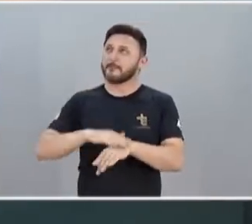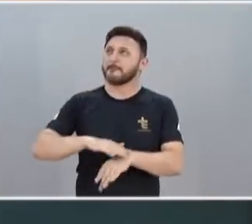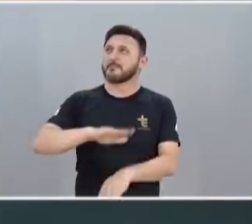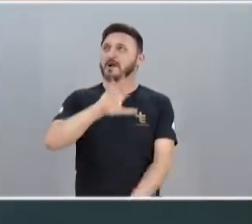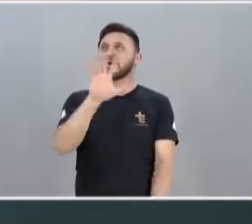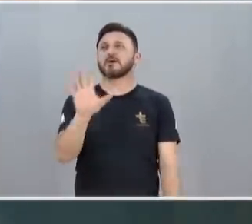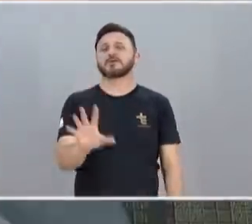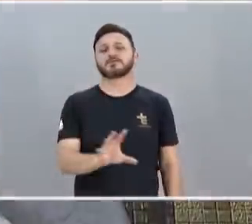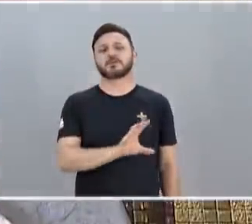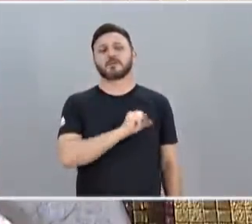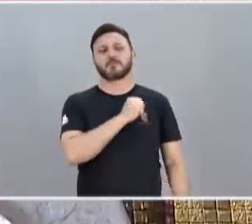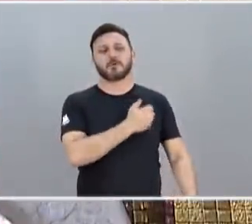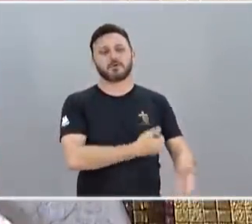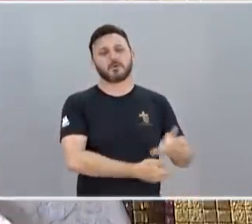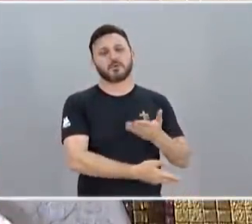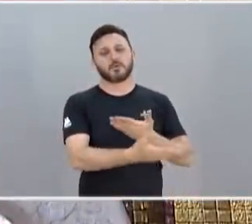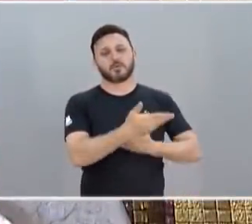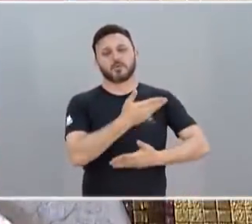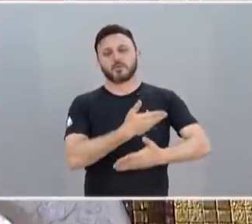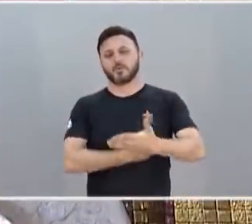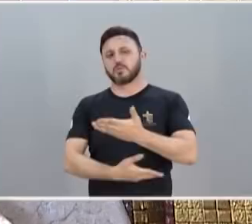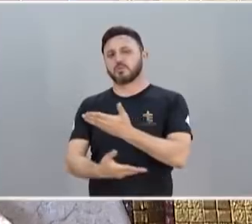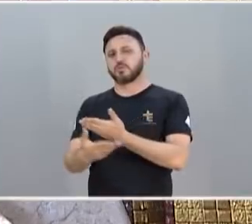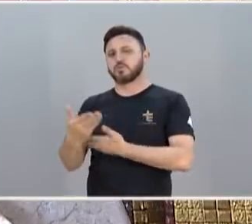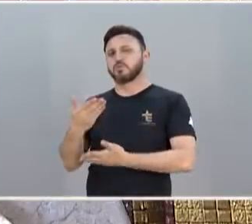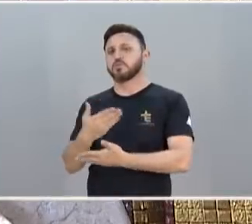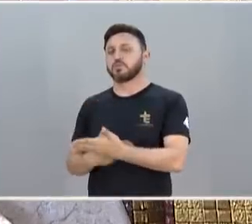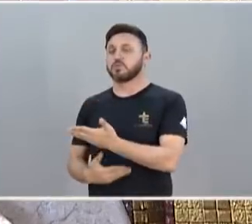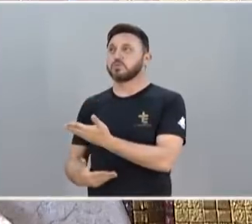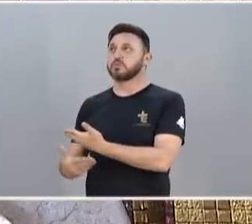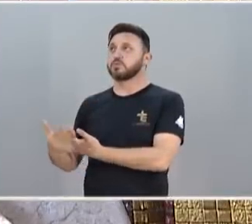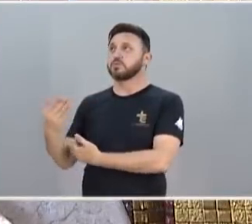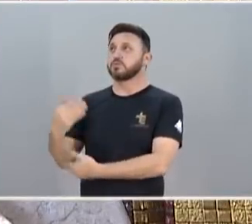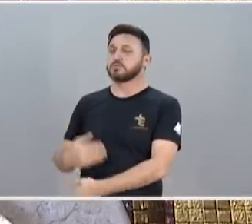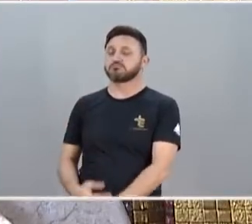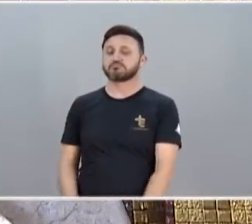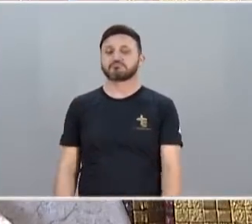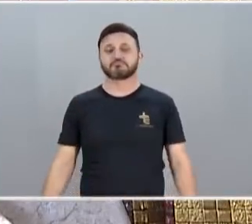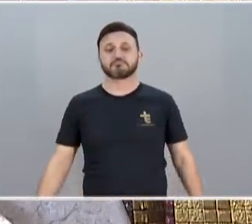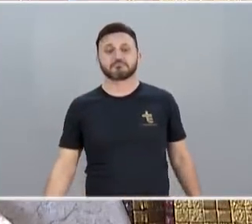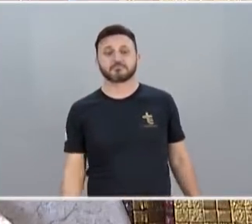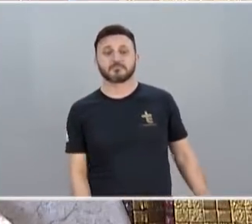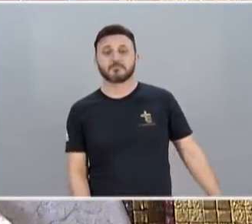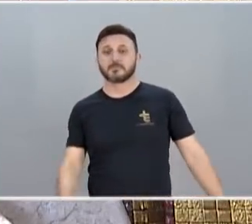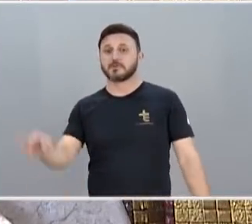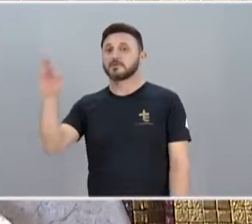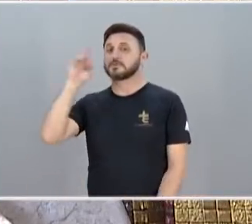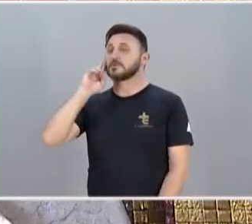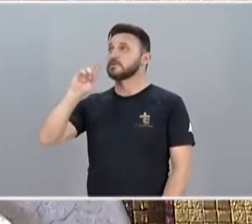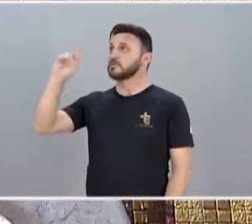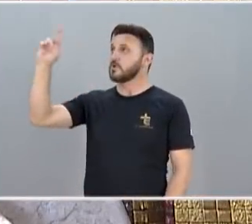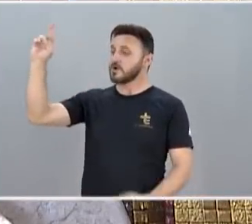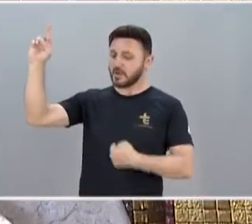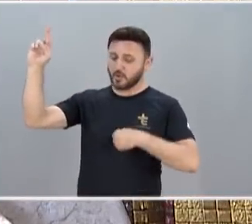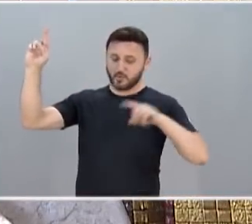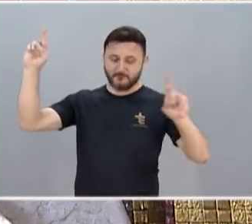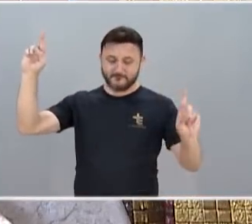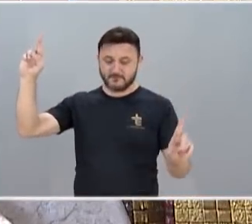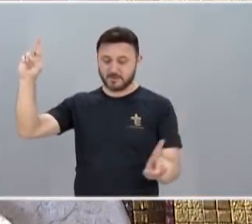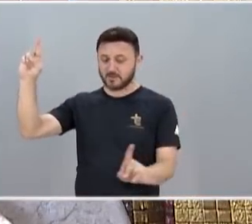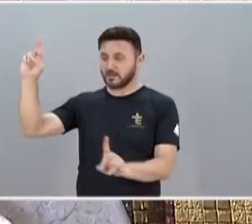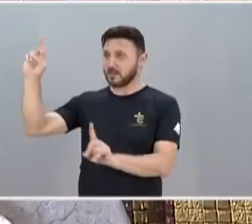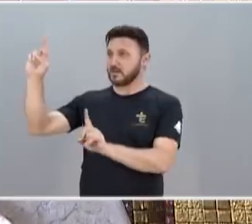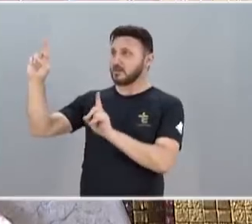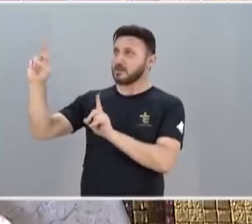perdão e mais amor. Eu vim